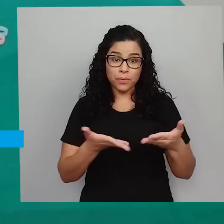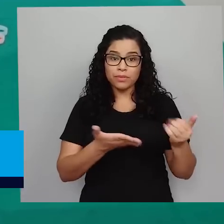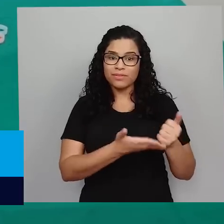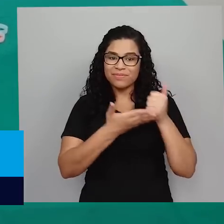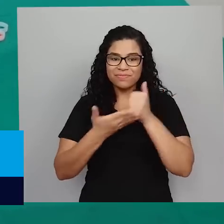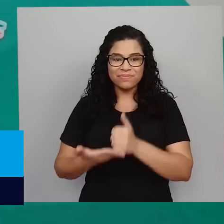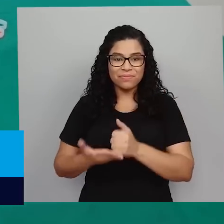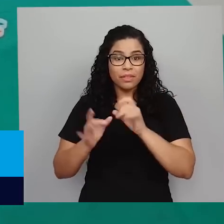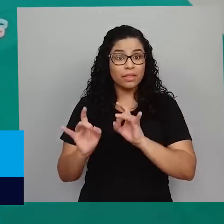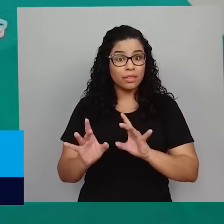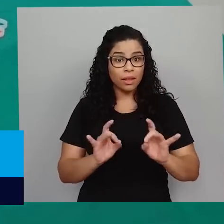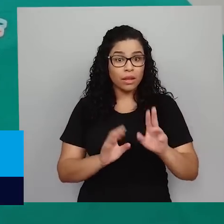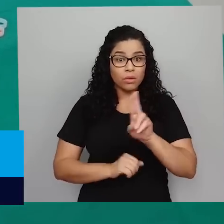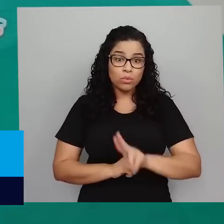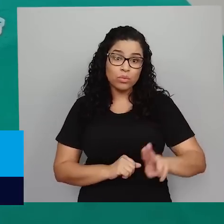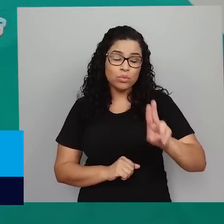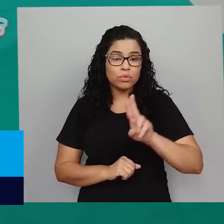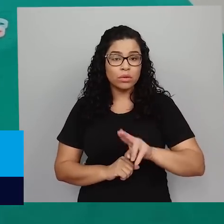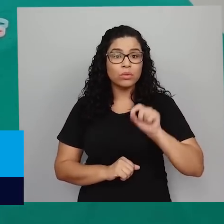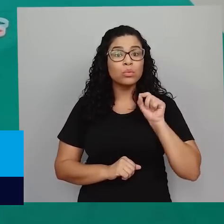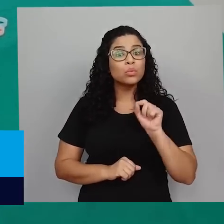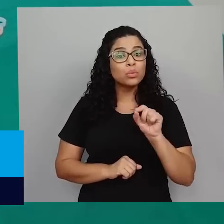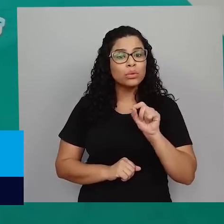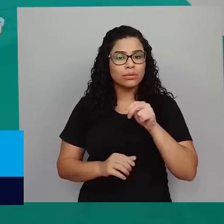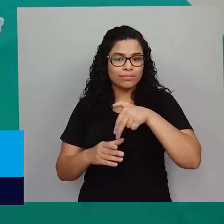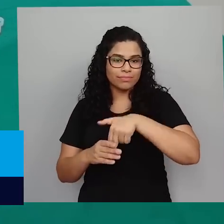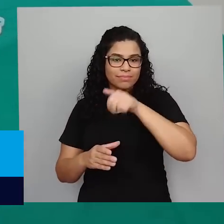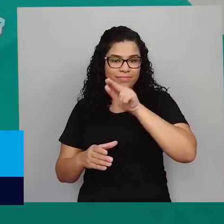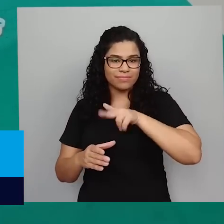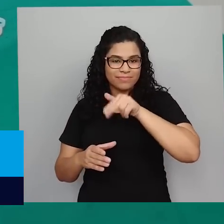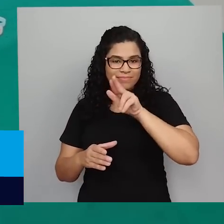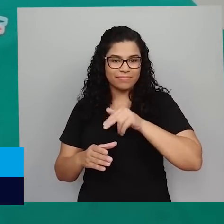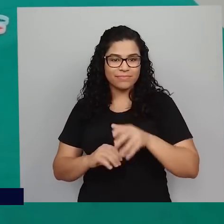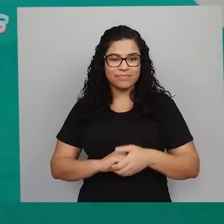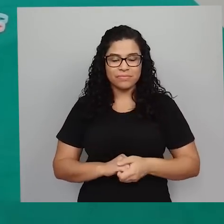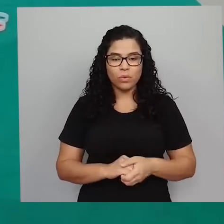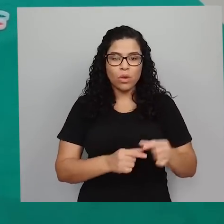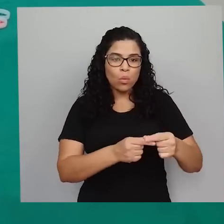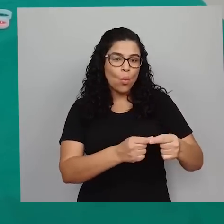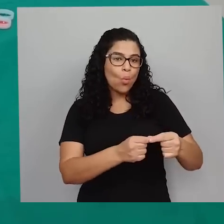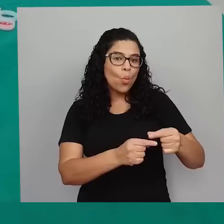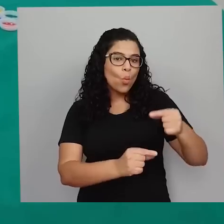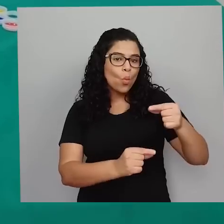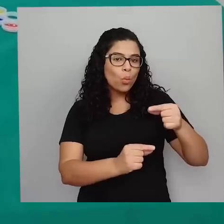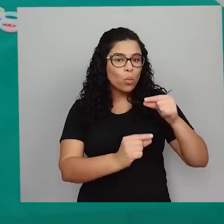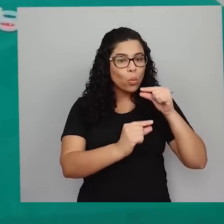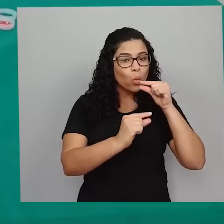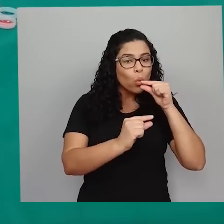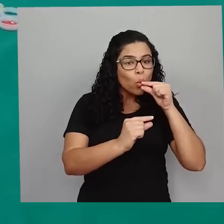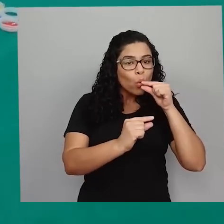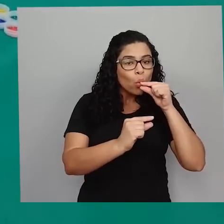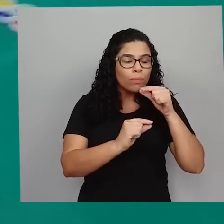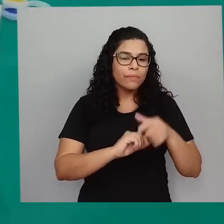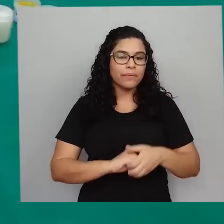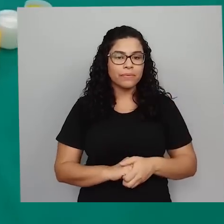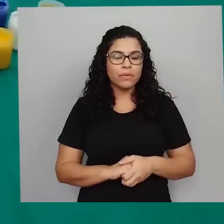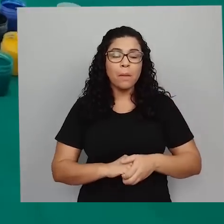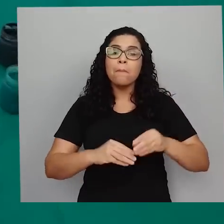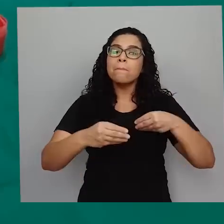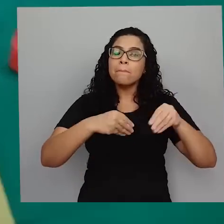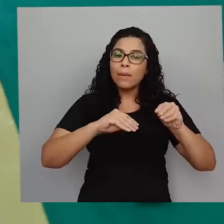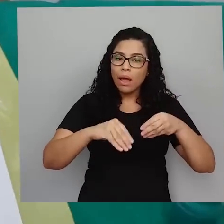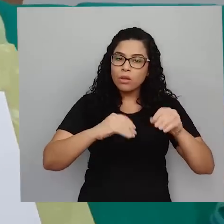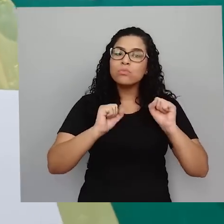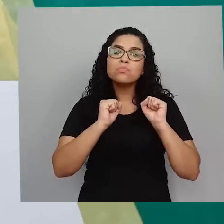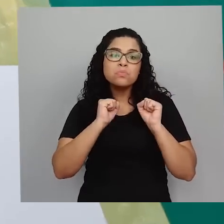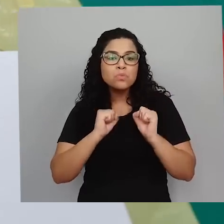Hoje eu vim trazer para vocês uma técnica utilizando a tinta guache e o canudinho. Pode ser esse